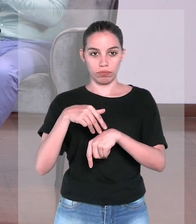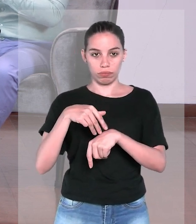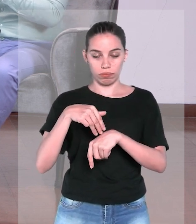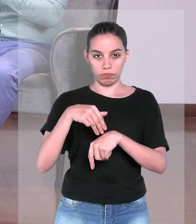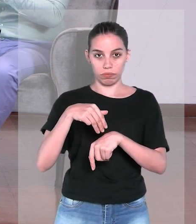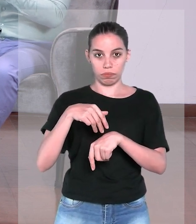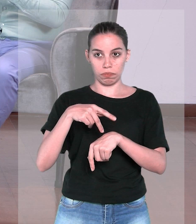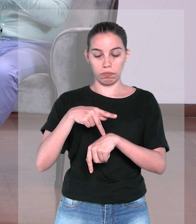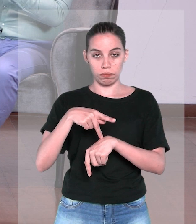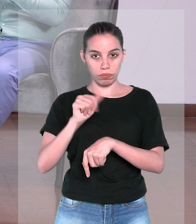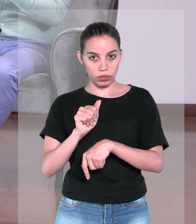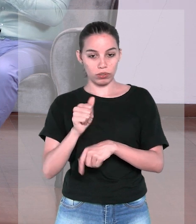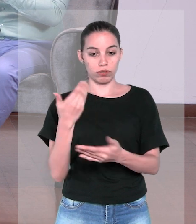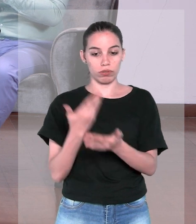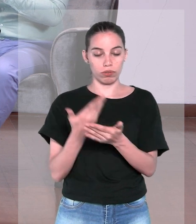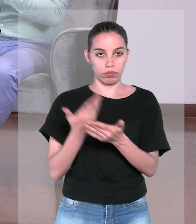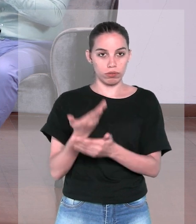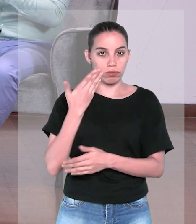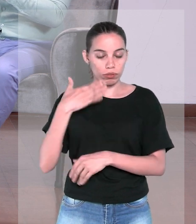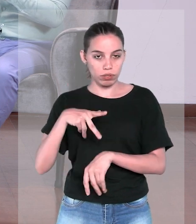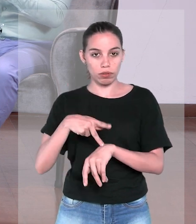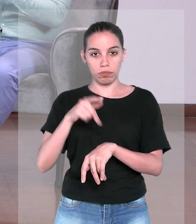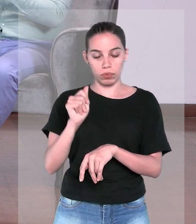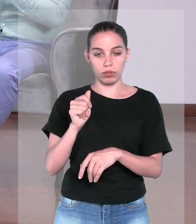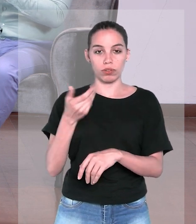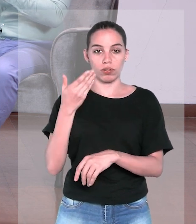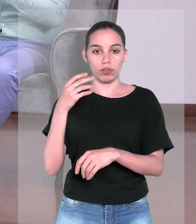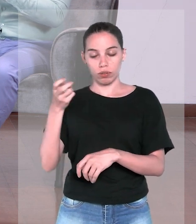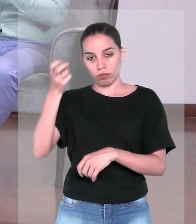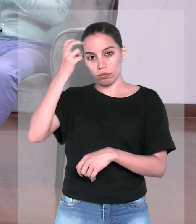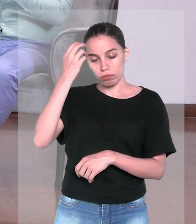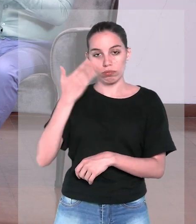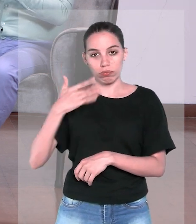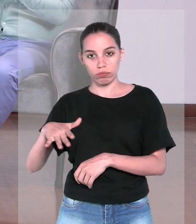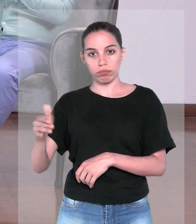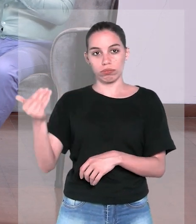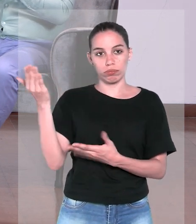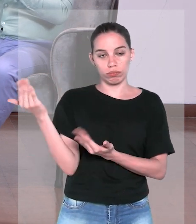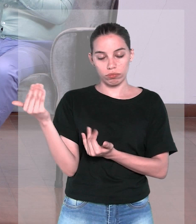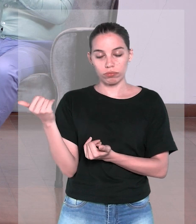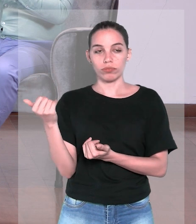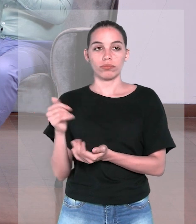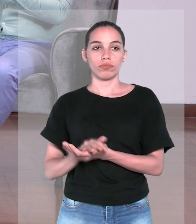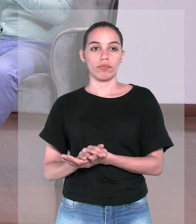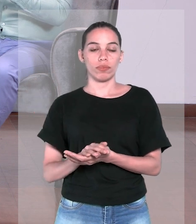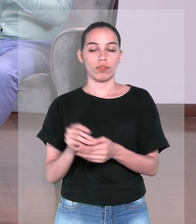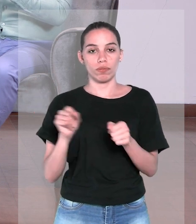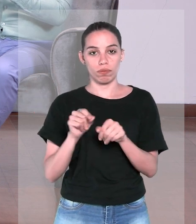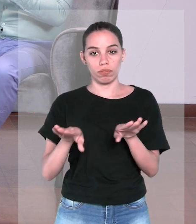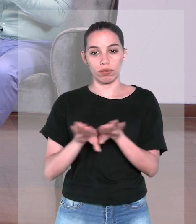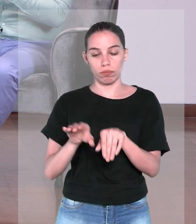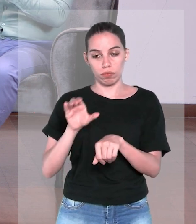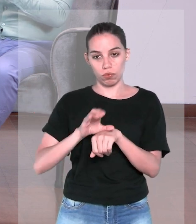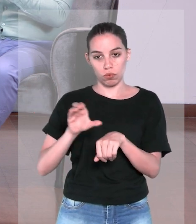pós-doutorado em estudos da criança e pós-doutorado em cultura infantil e juvenil. E fiz